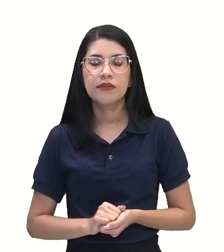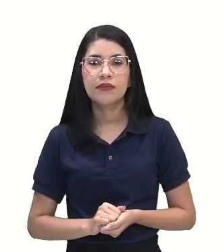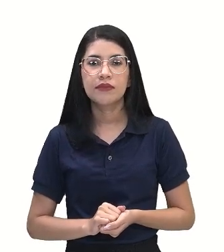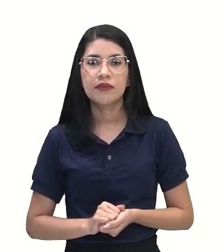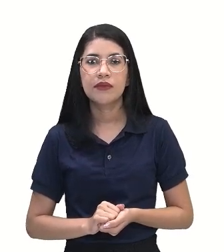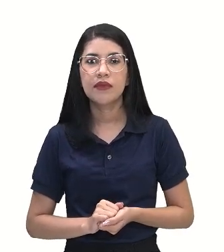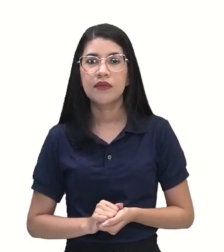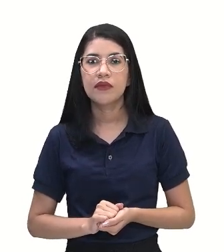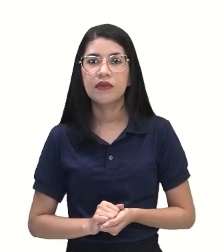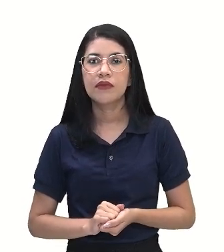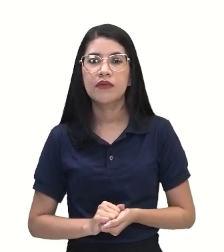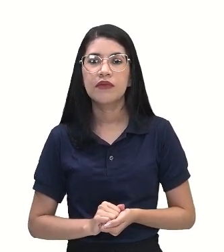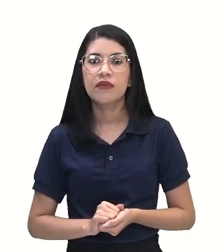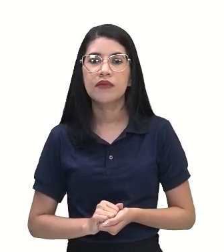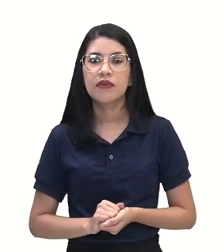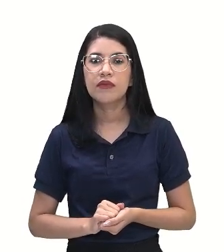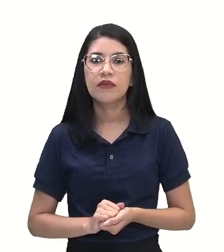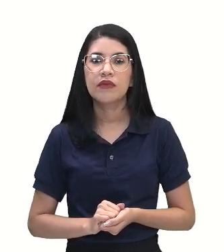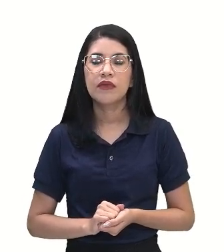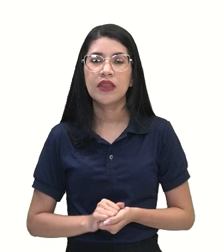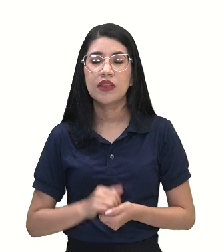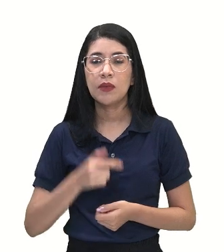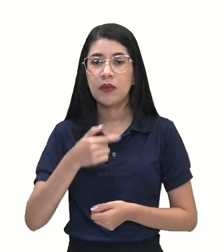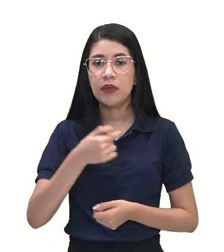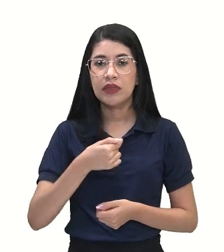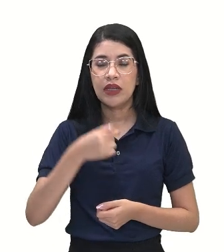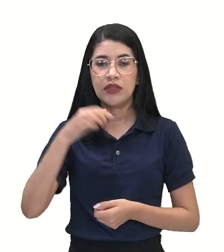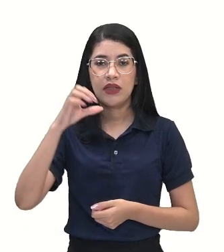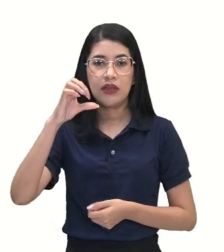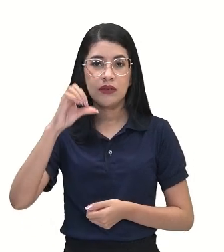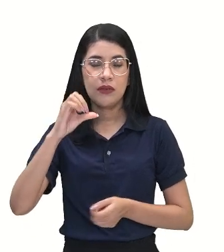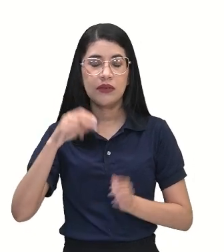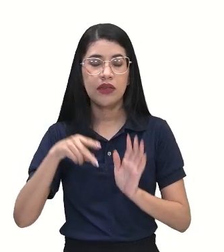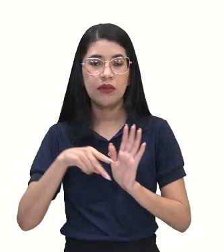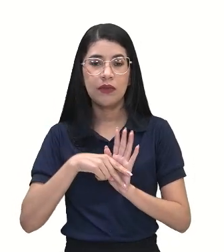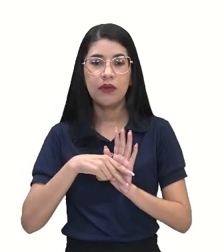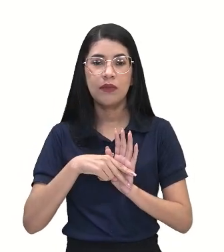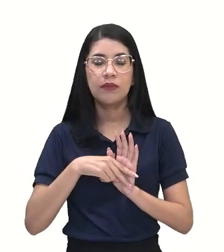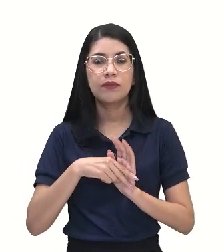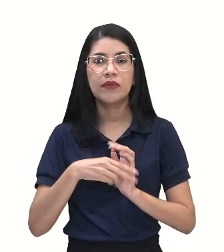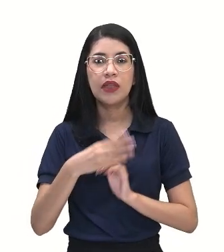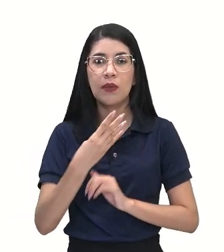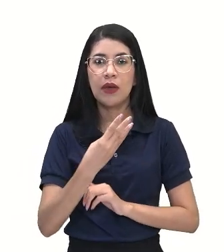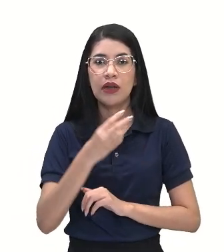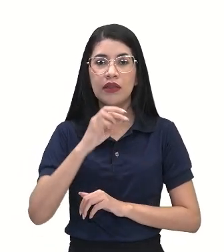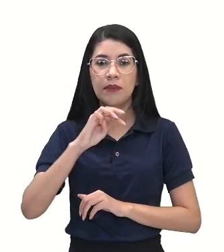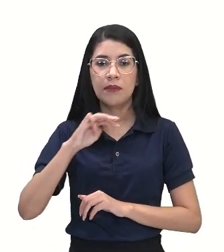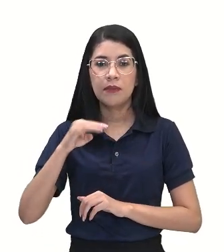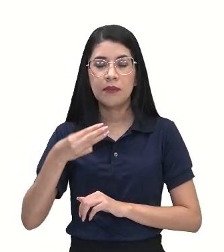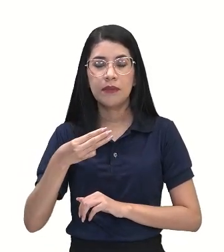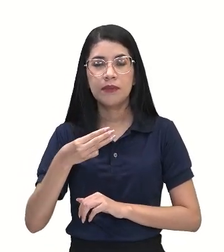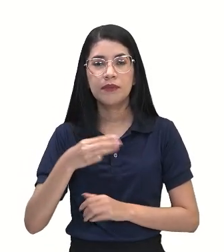valor que nós teremos aqui, 7 elevado a 9, 40 milhões